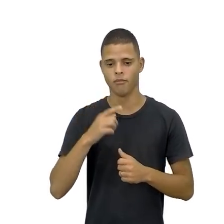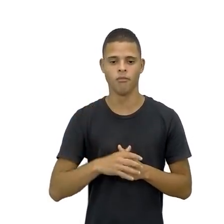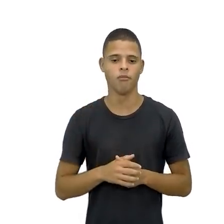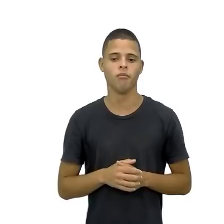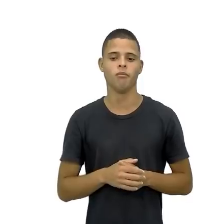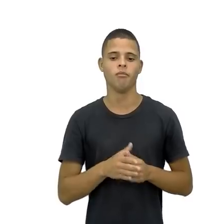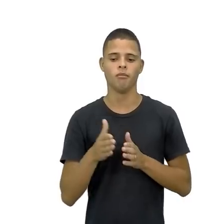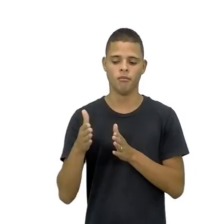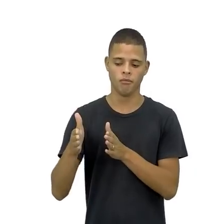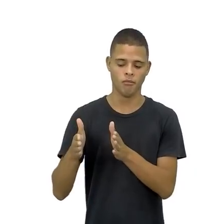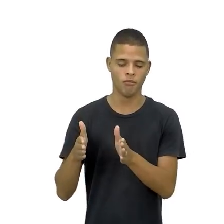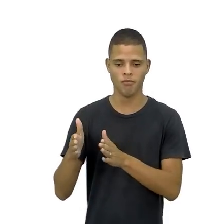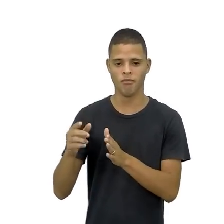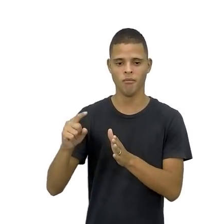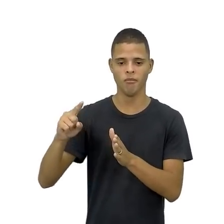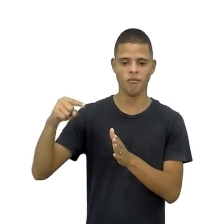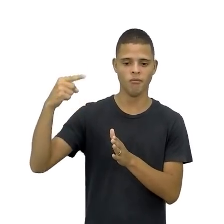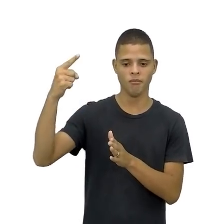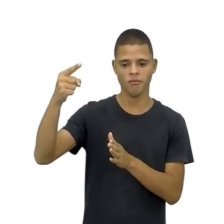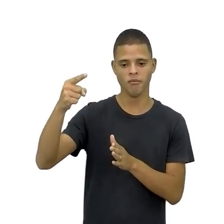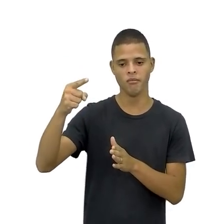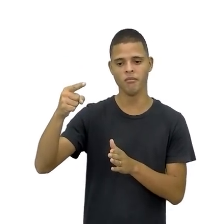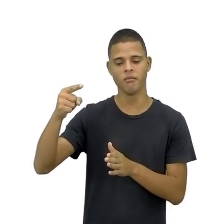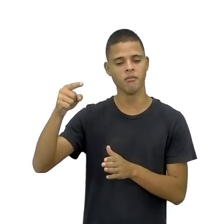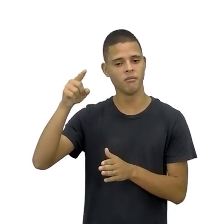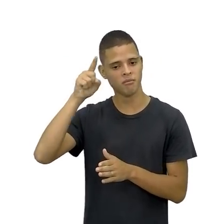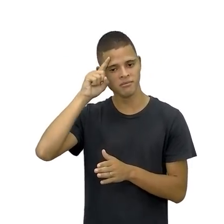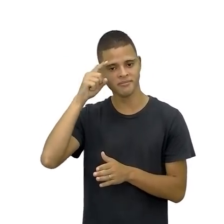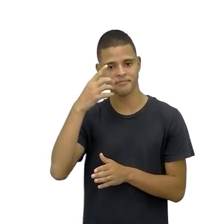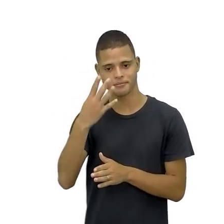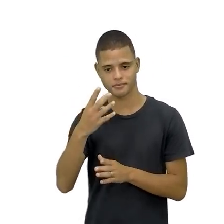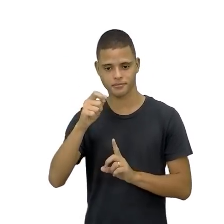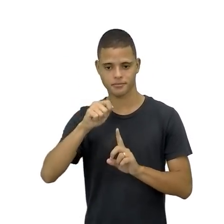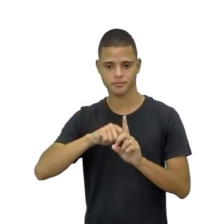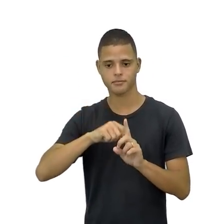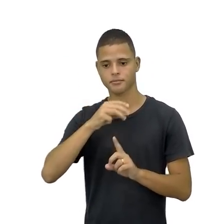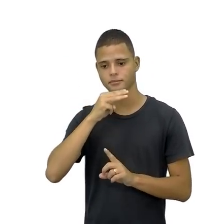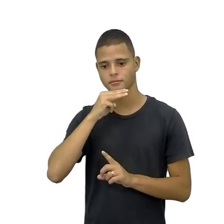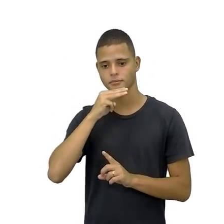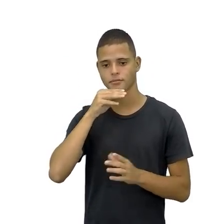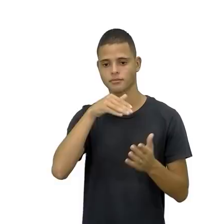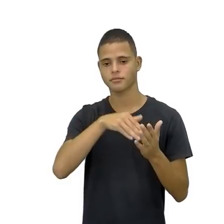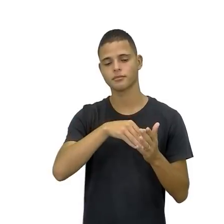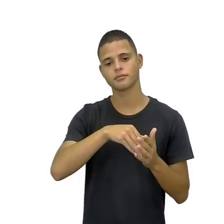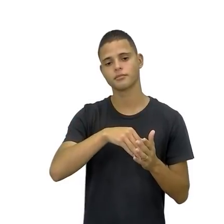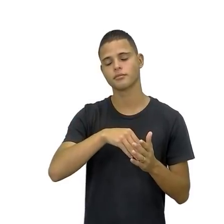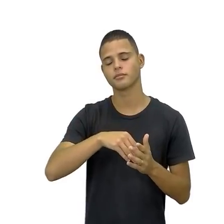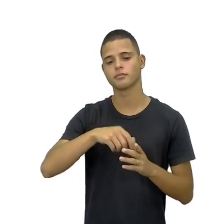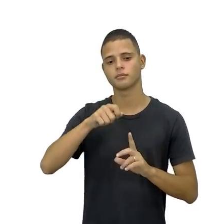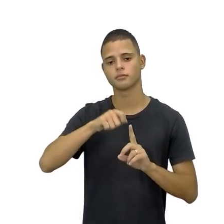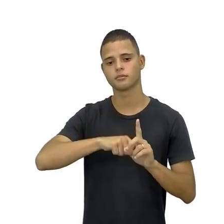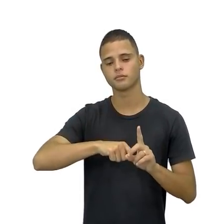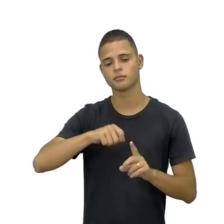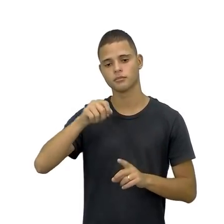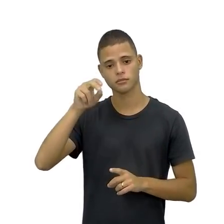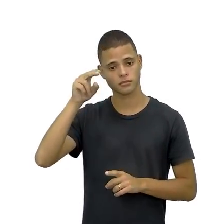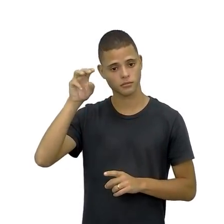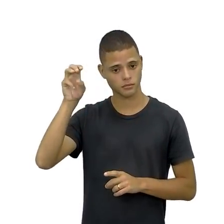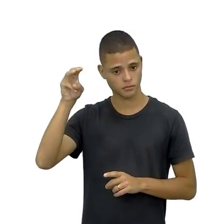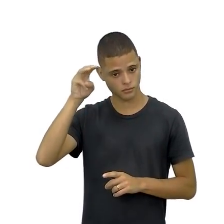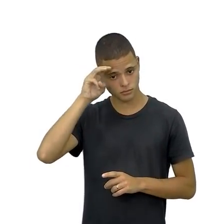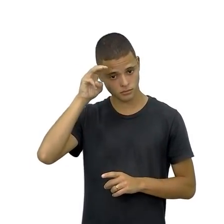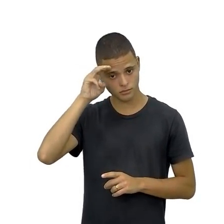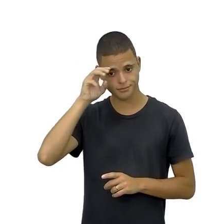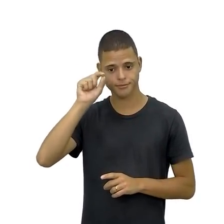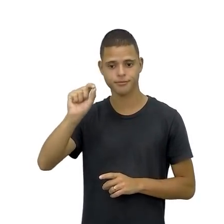então, da pós 4 de março, entre 7 de março a 5 de abril, haverá essa conclusão, né, da retomada, e